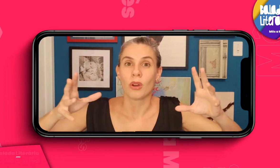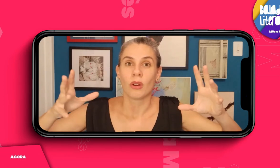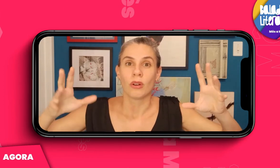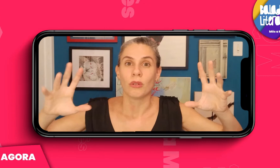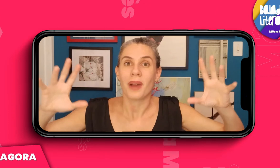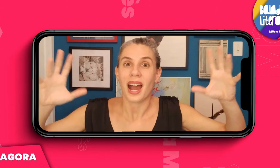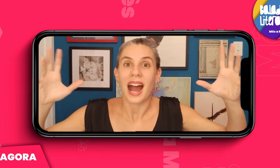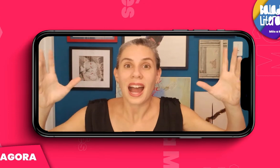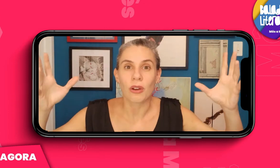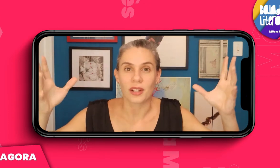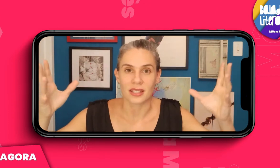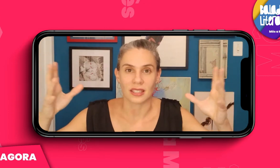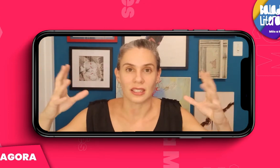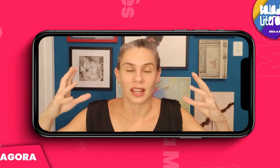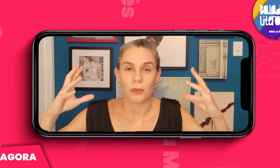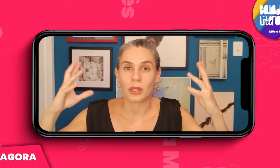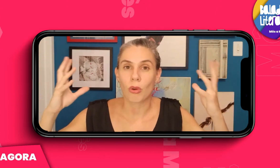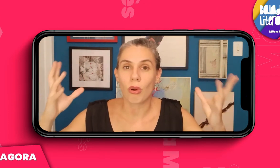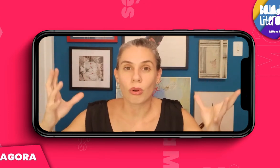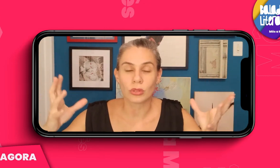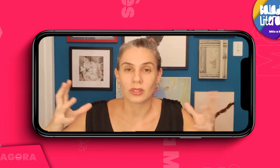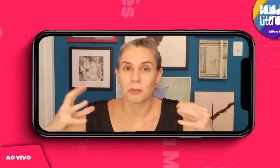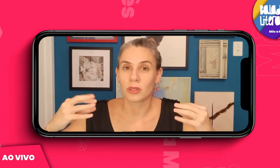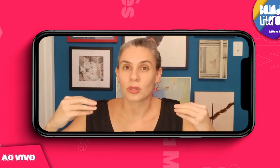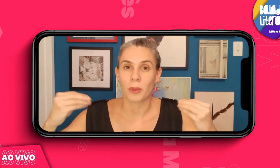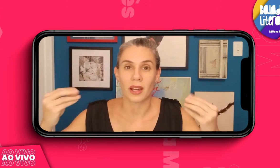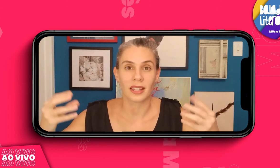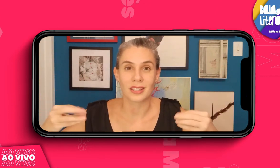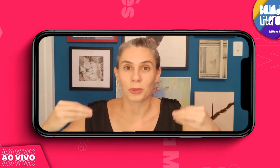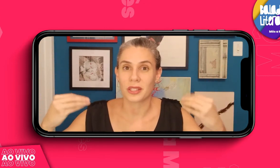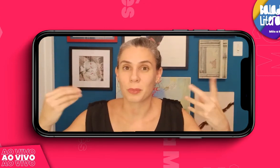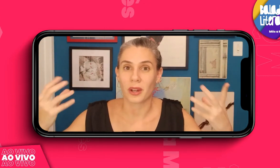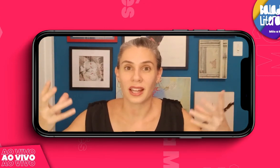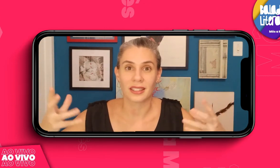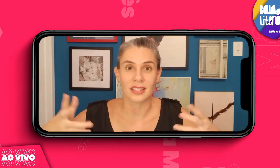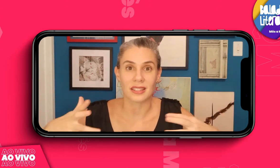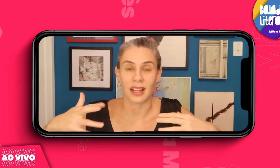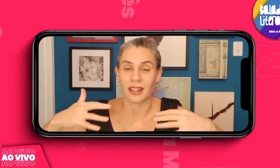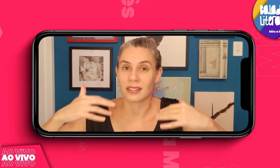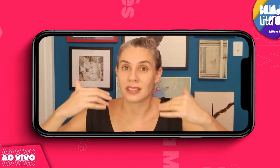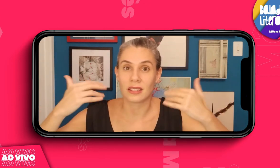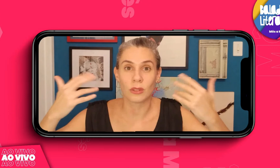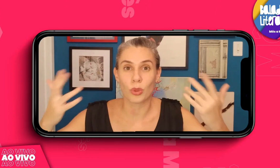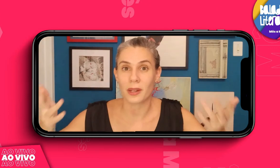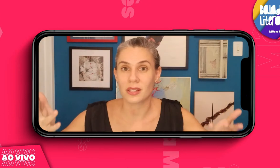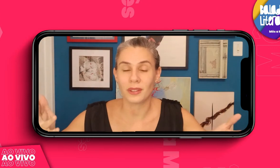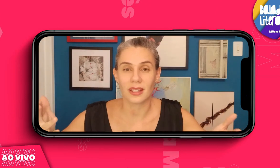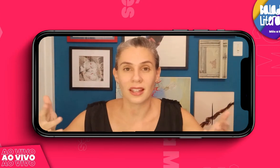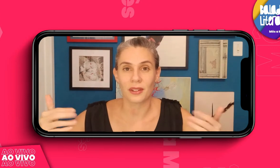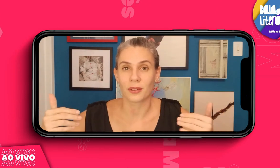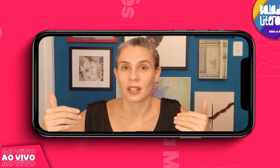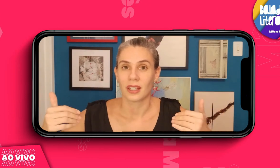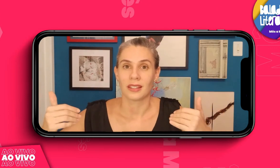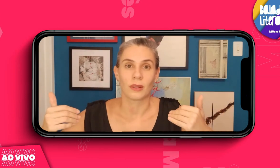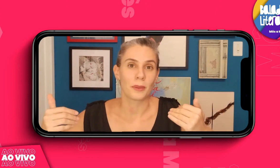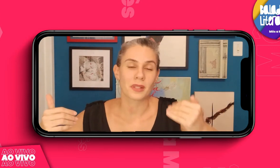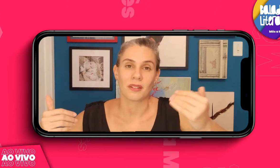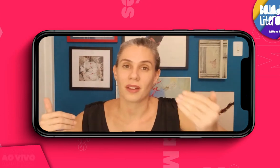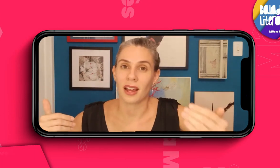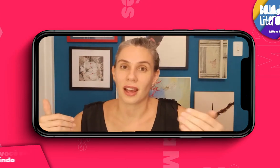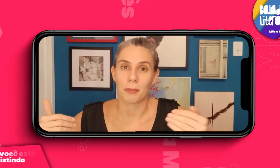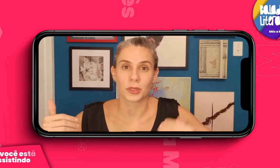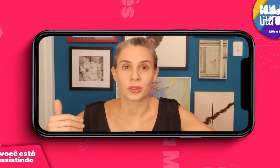tipo uma ágora, assim, né? Um encontro de muitos poetas, muitas poetas do Brasil inteiro.